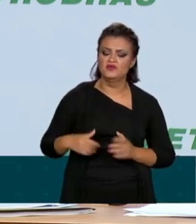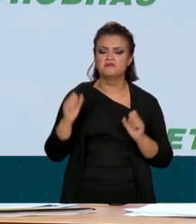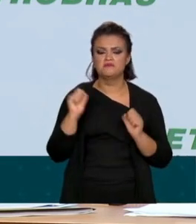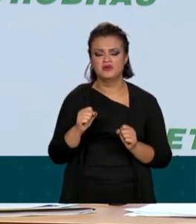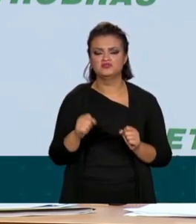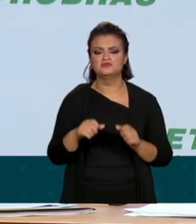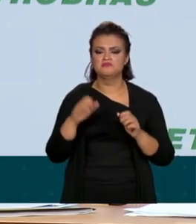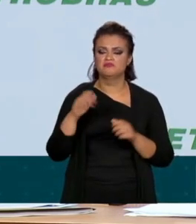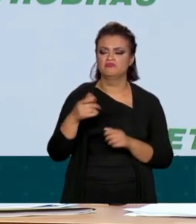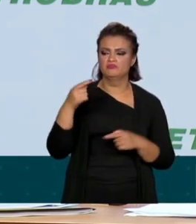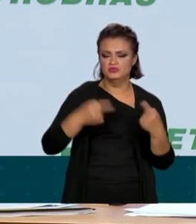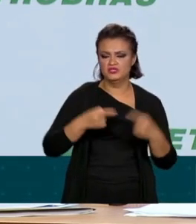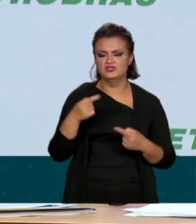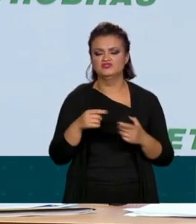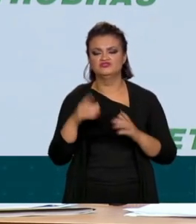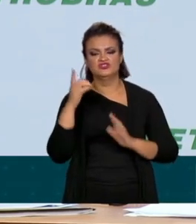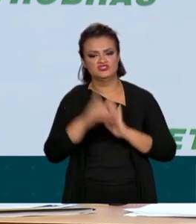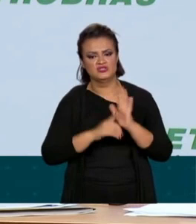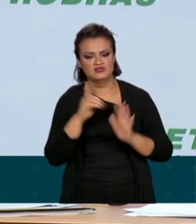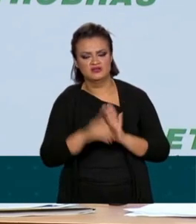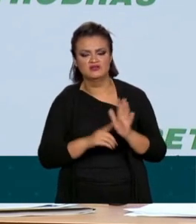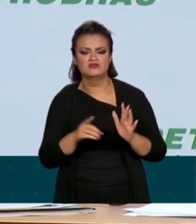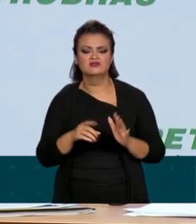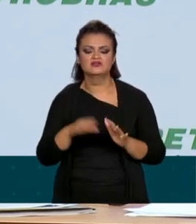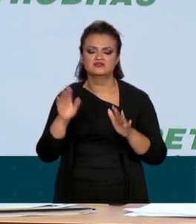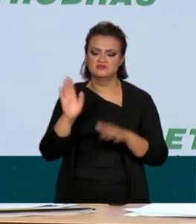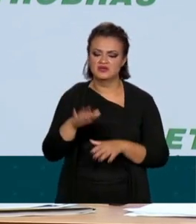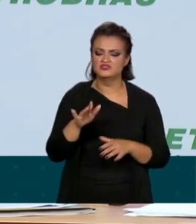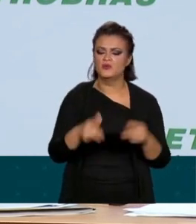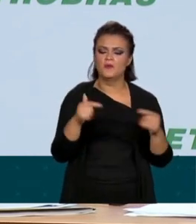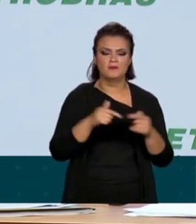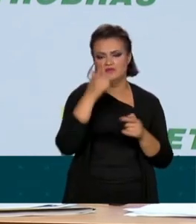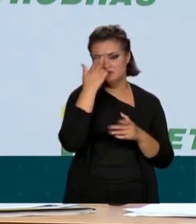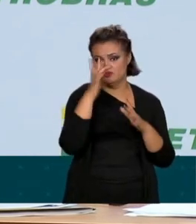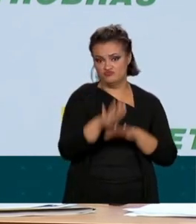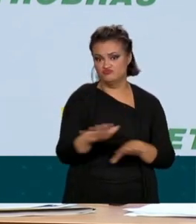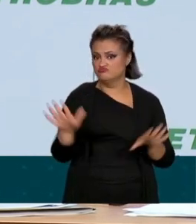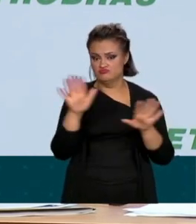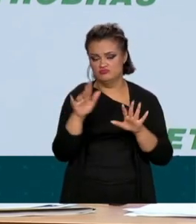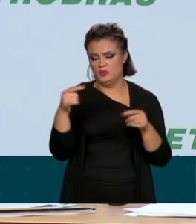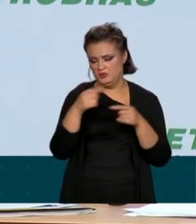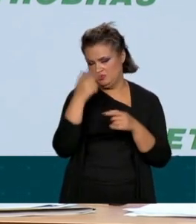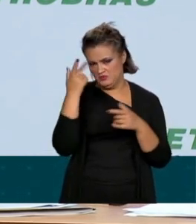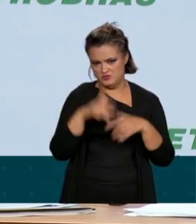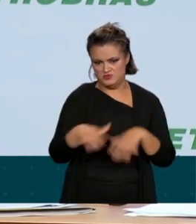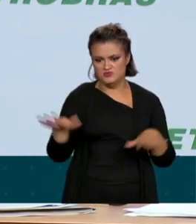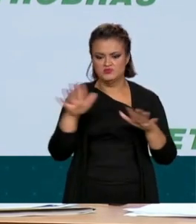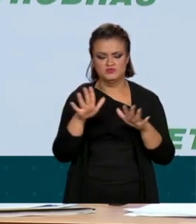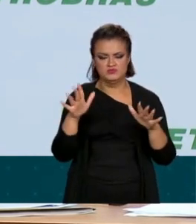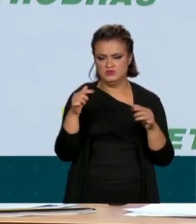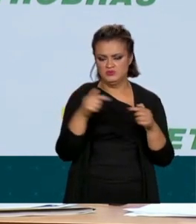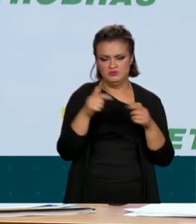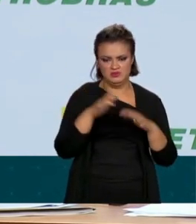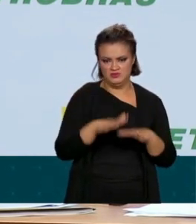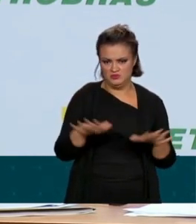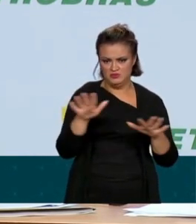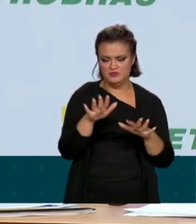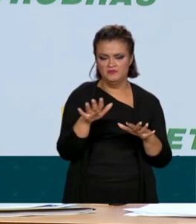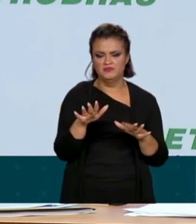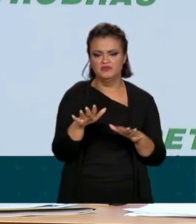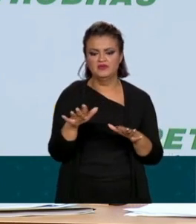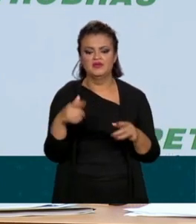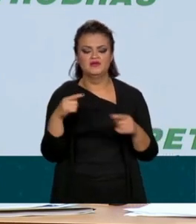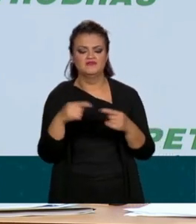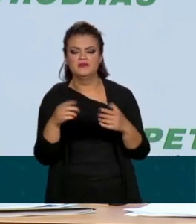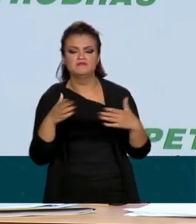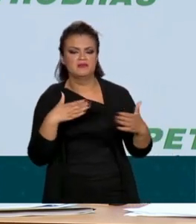baixar uma política, uma diretriz como governo, que vale para todo mundo, não só para a Petrobras, vale para todas as outras empresas, vale